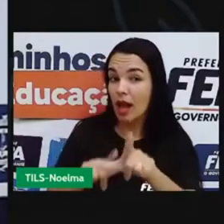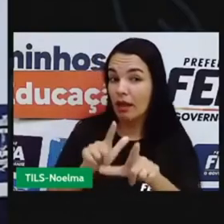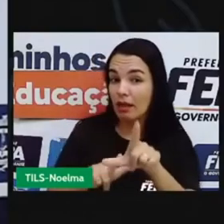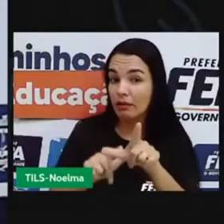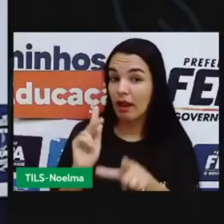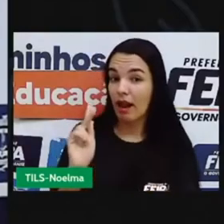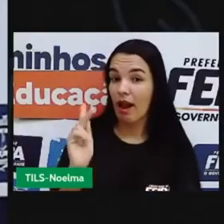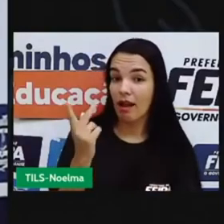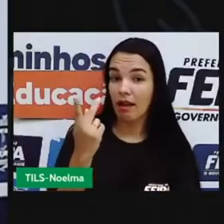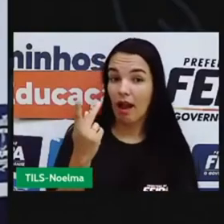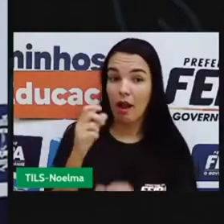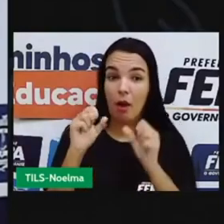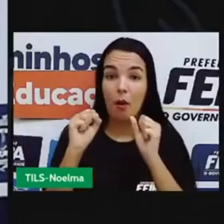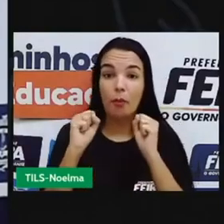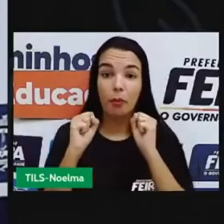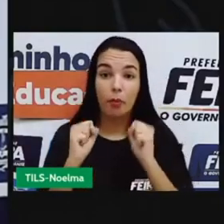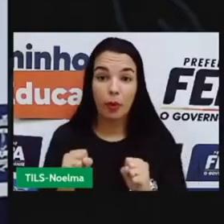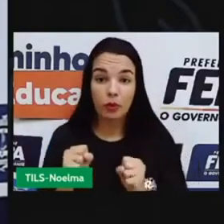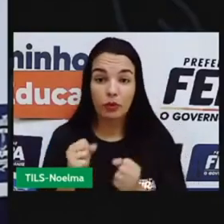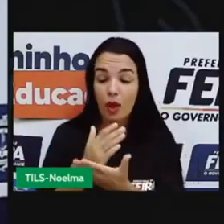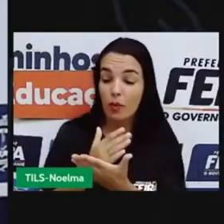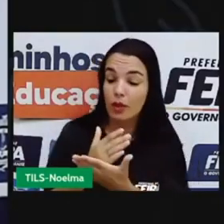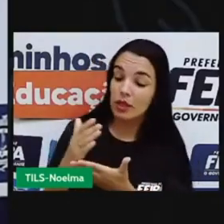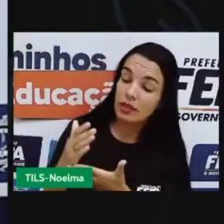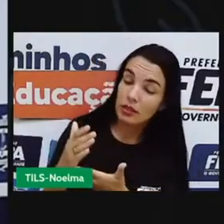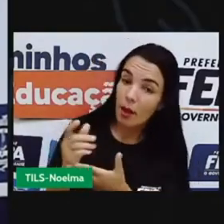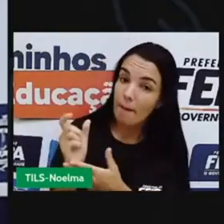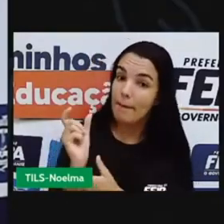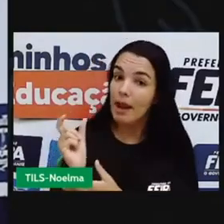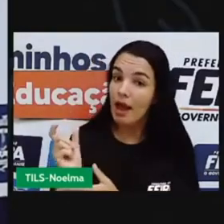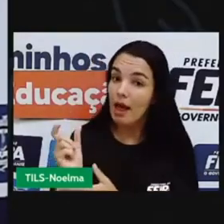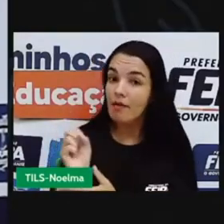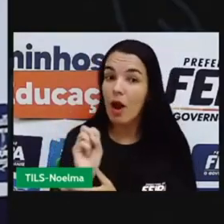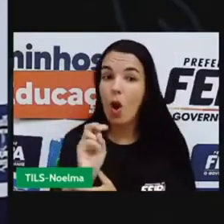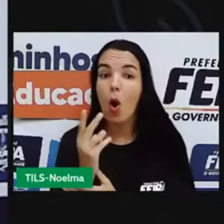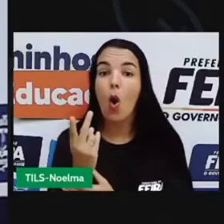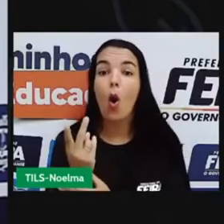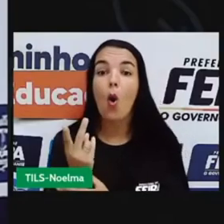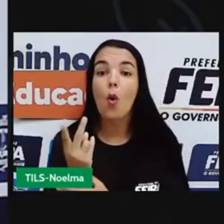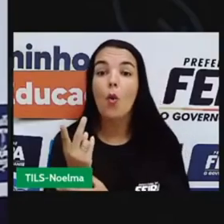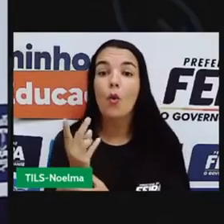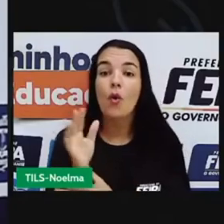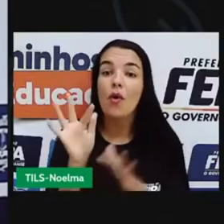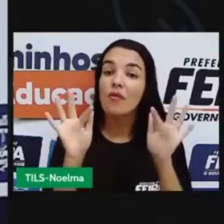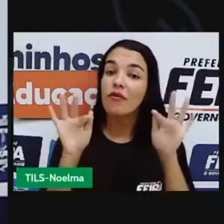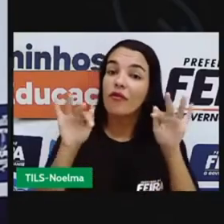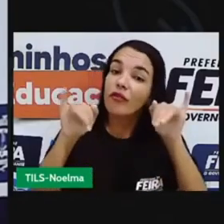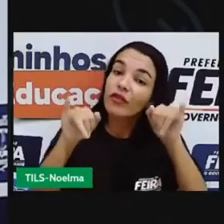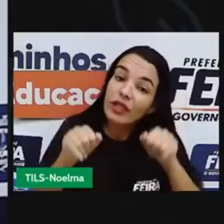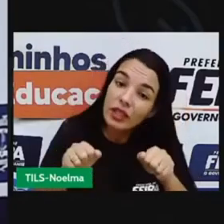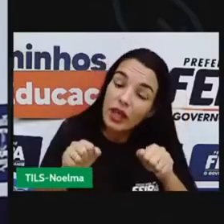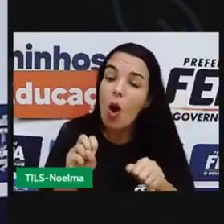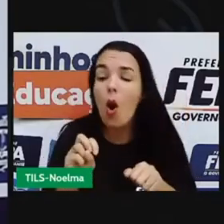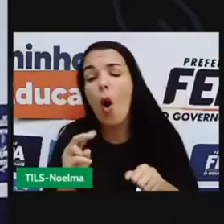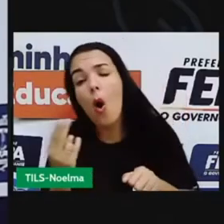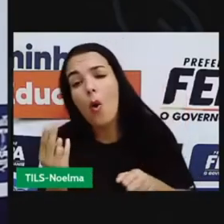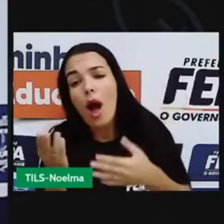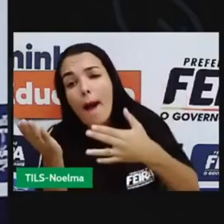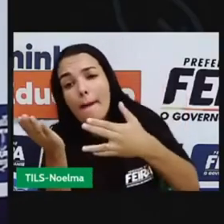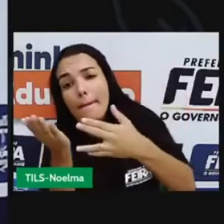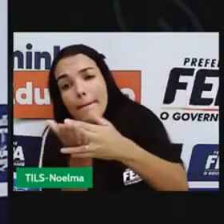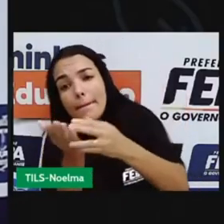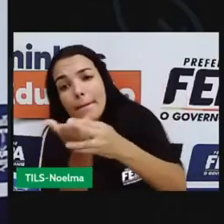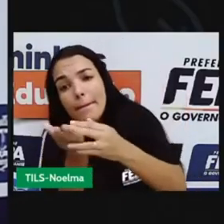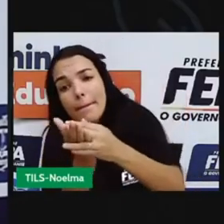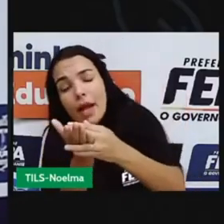palavras, ou ela pode vir aí no final, ou também no meio de algumas palavras, sendo que